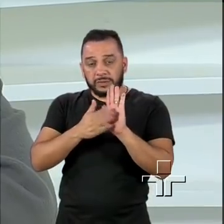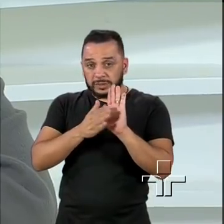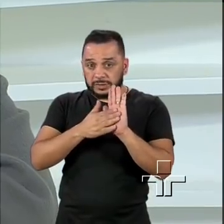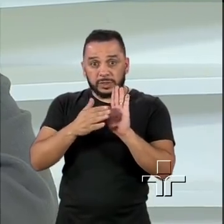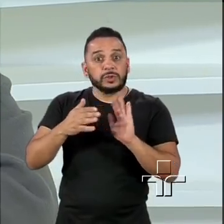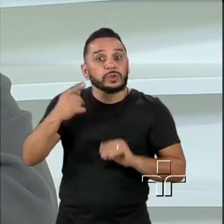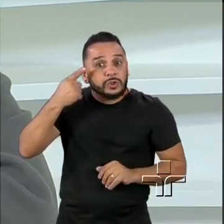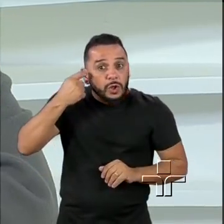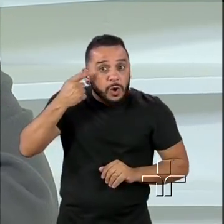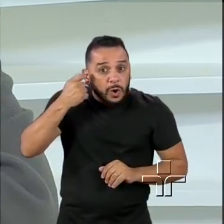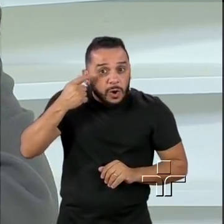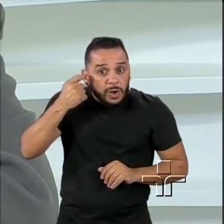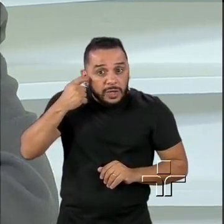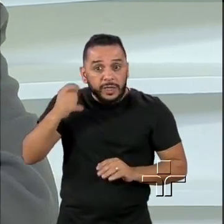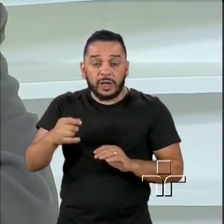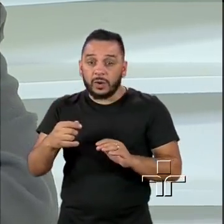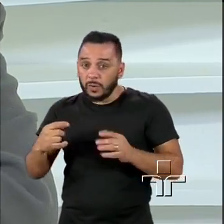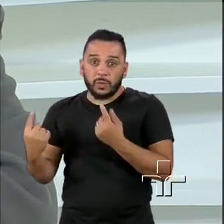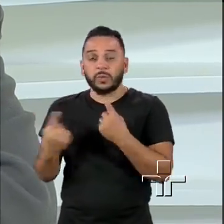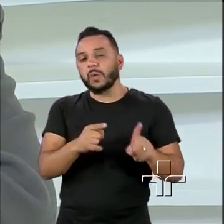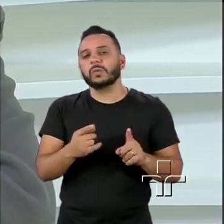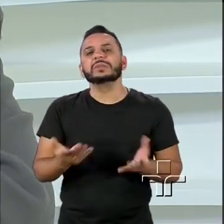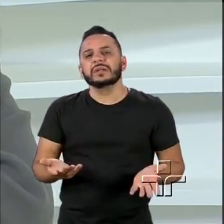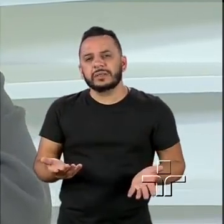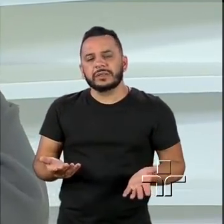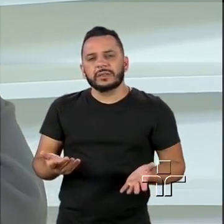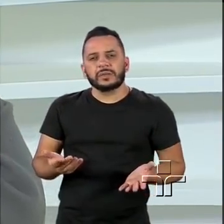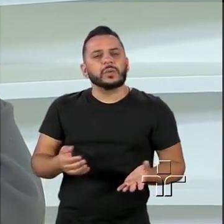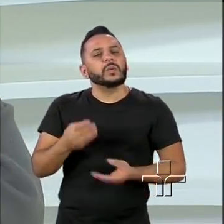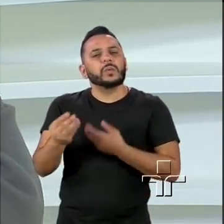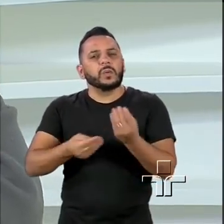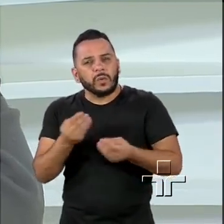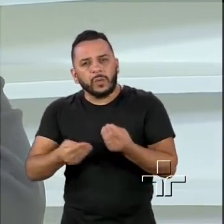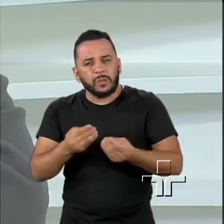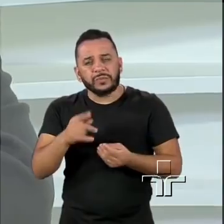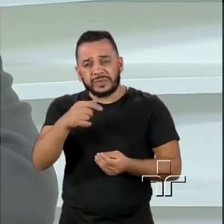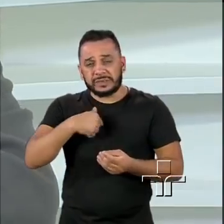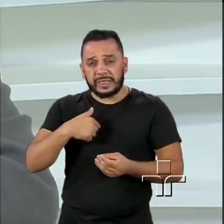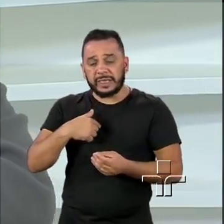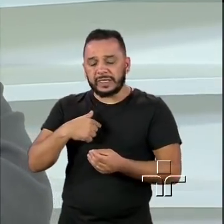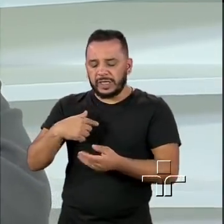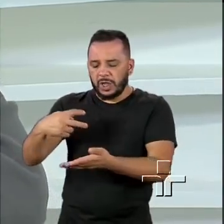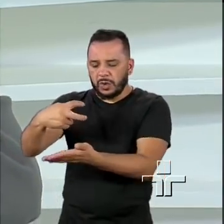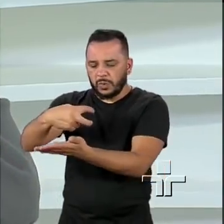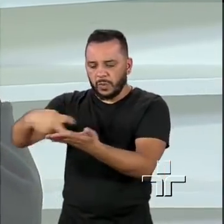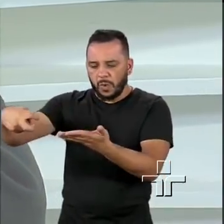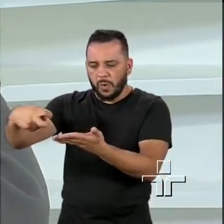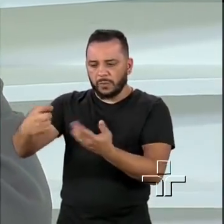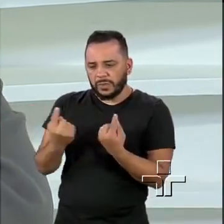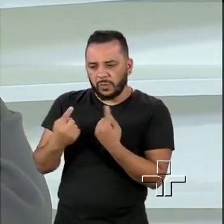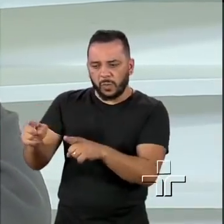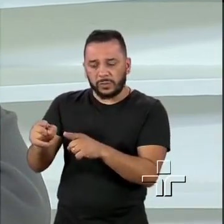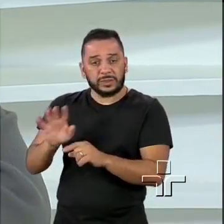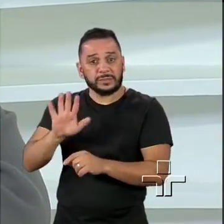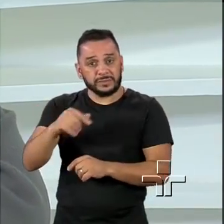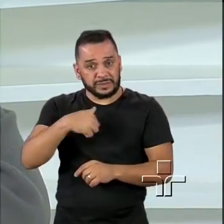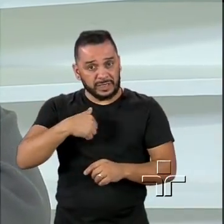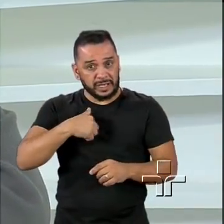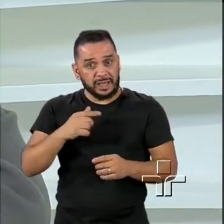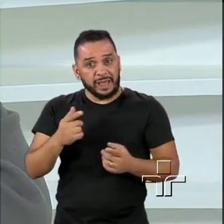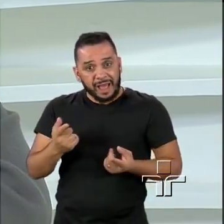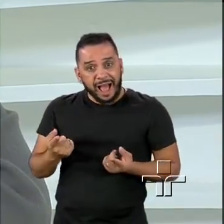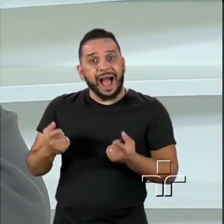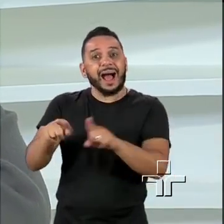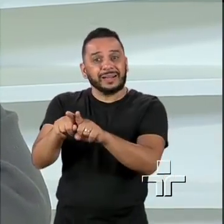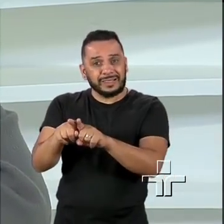Dória, e nesse cenário de enfrentamento ao golpe, mas defesa e até concretização de alianças com